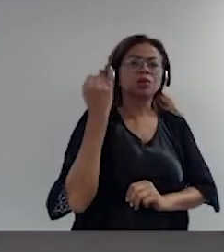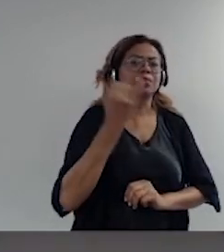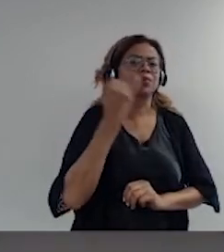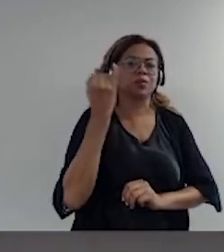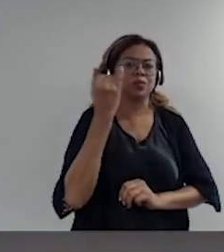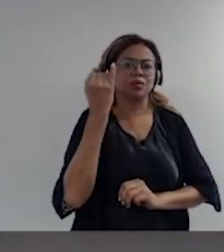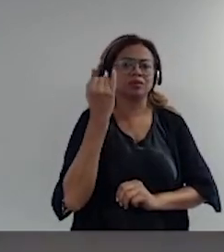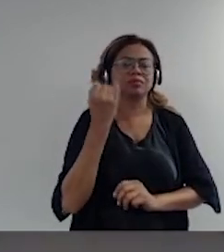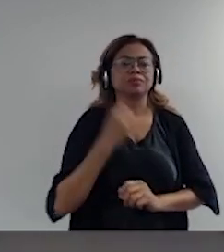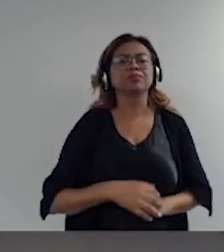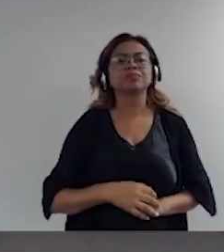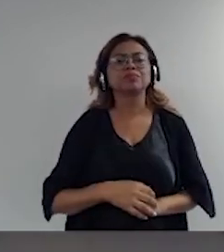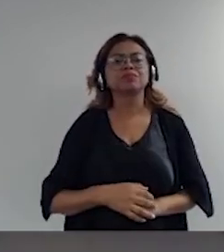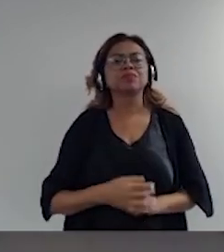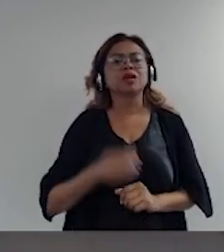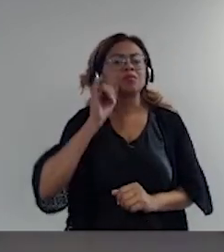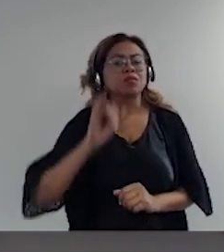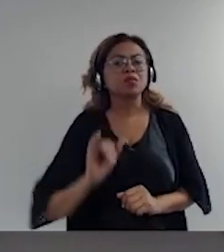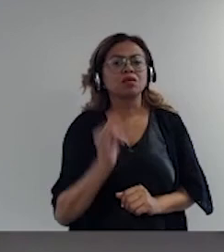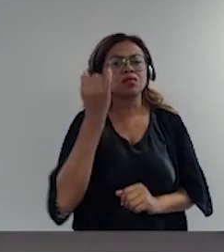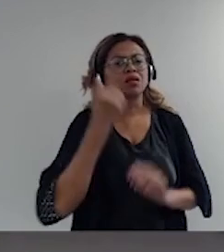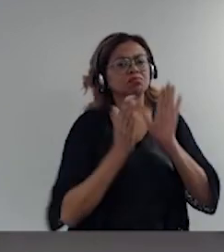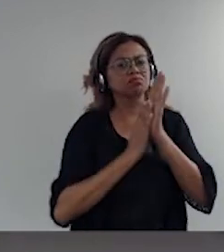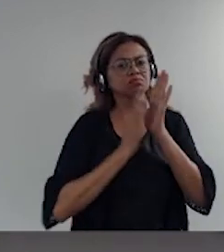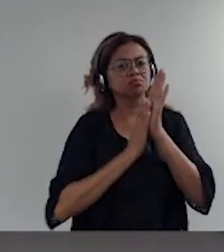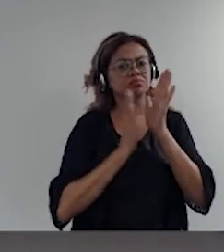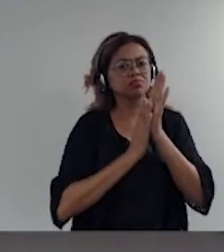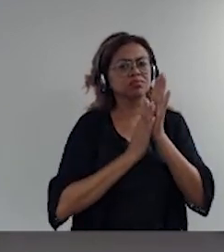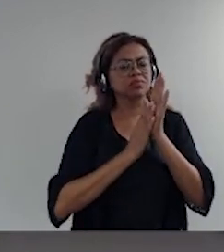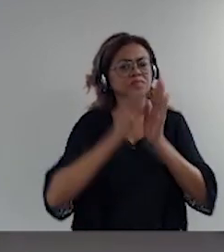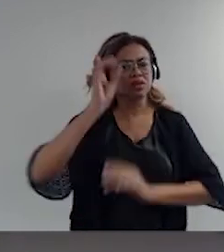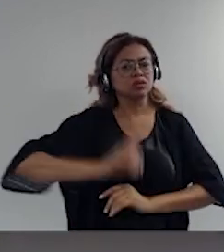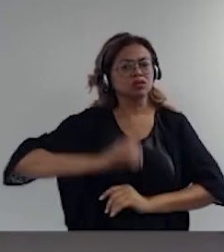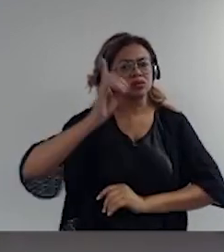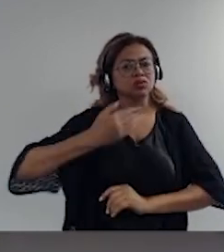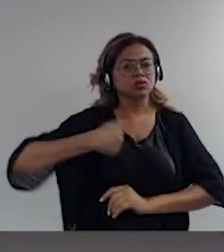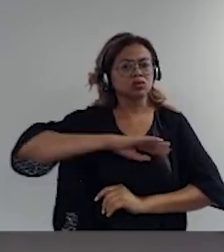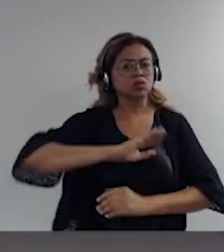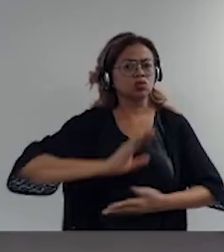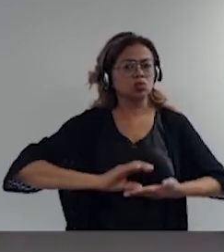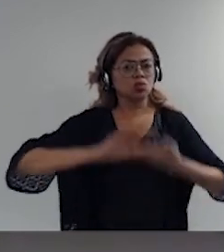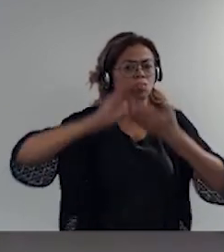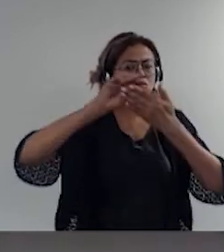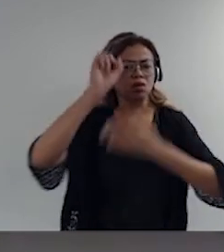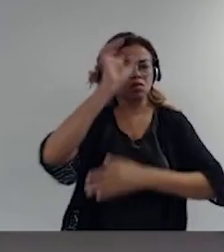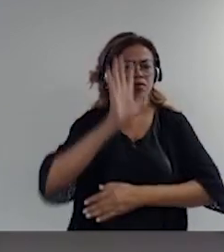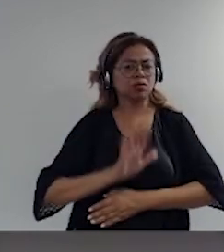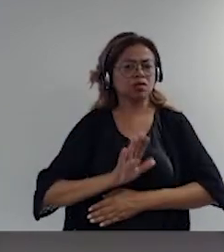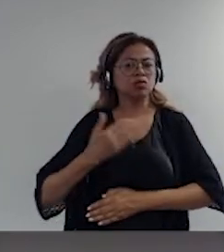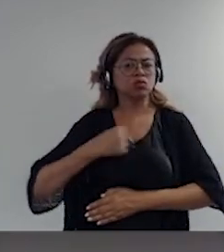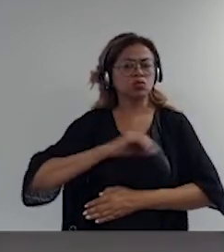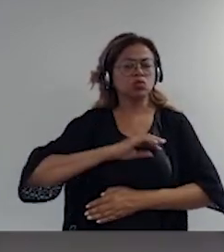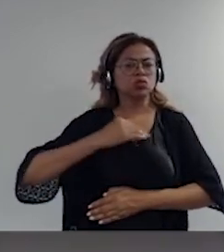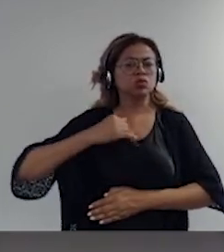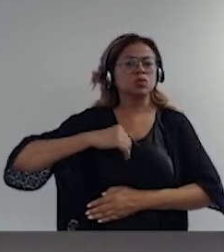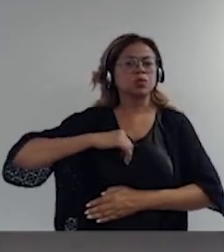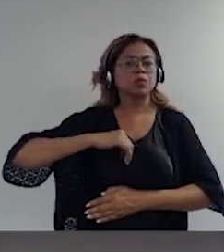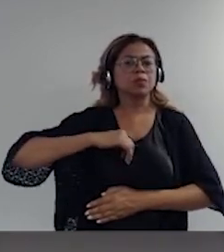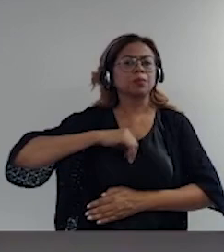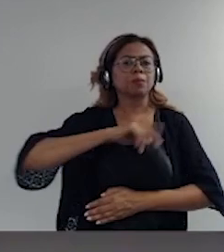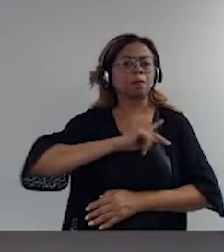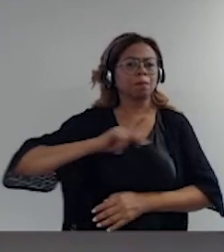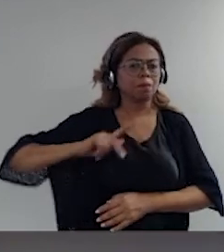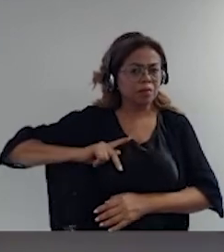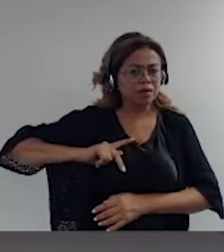importante e aproveitar para parabenizar a diretoria do nosso Conselho Federal, a pessoa do nosso presidente, Dr.